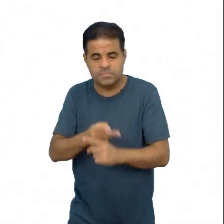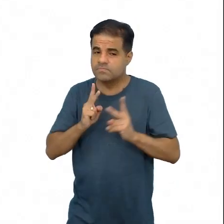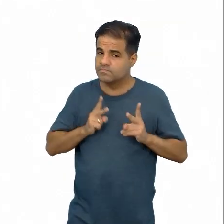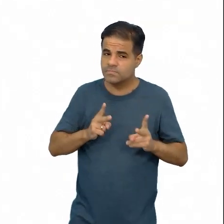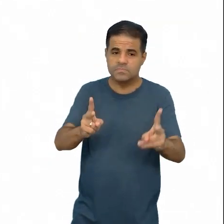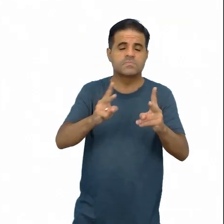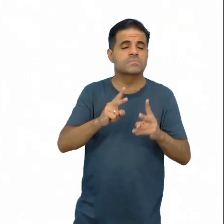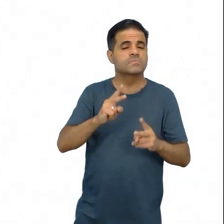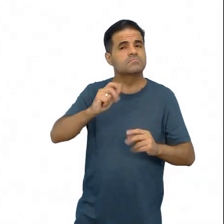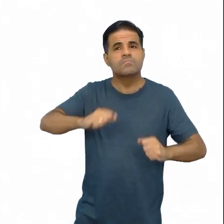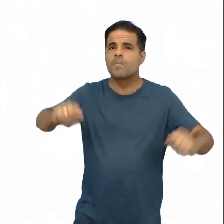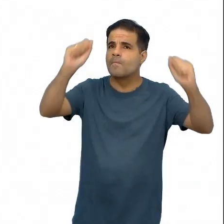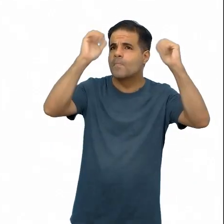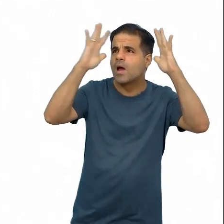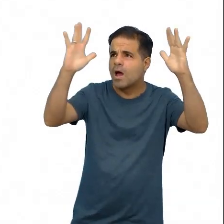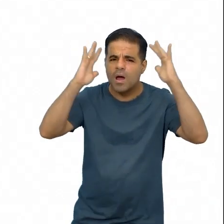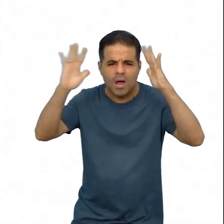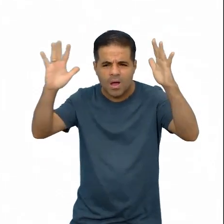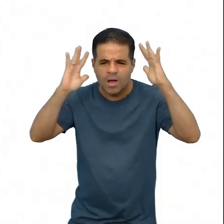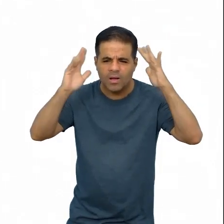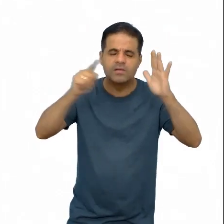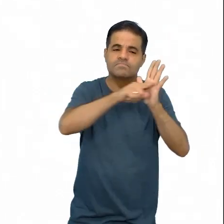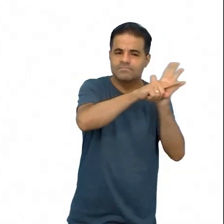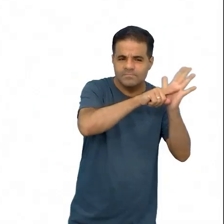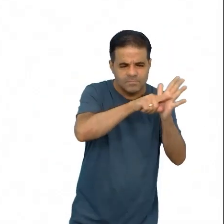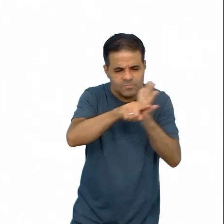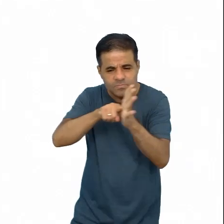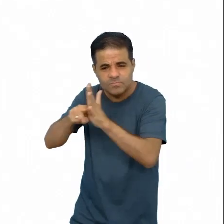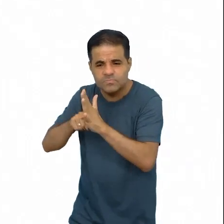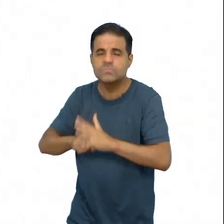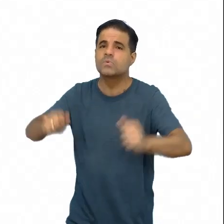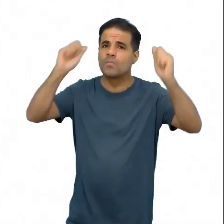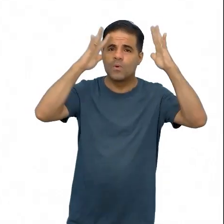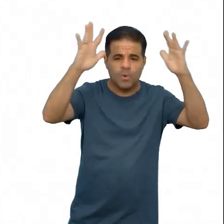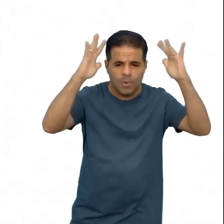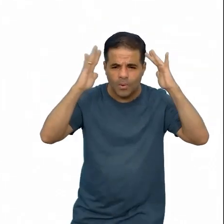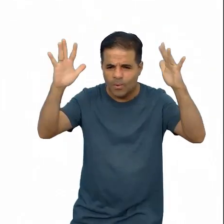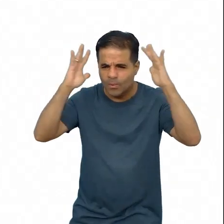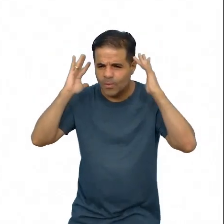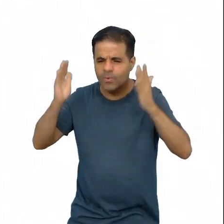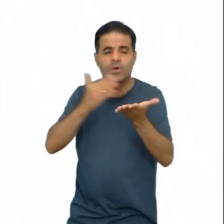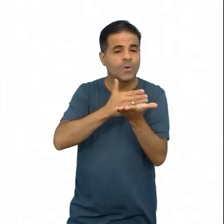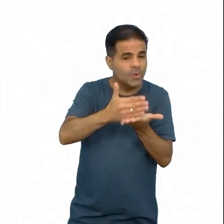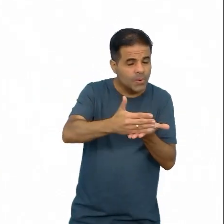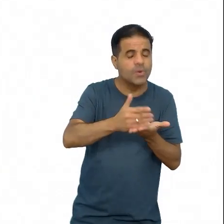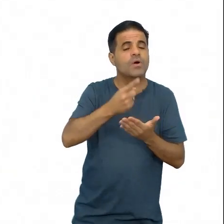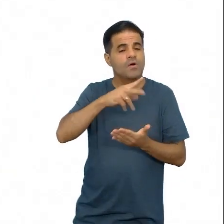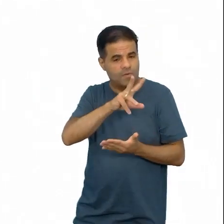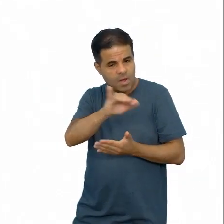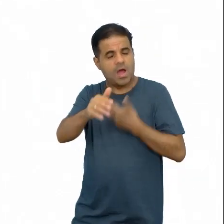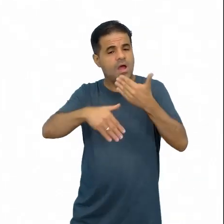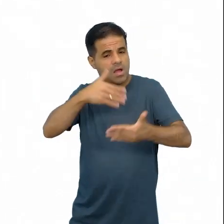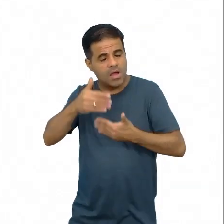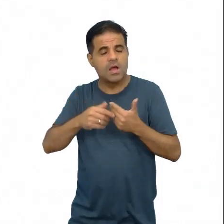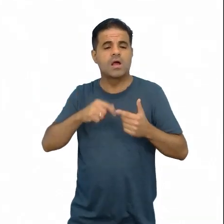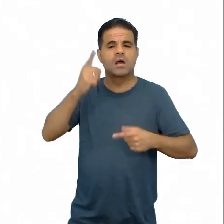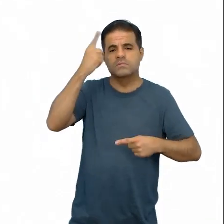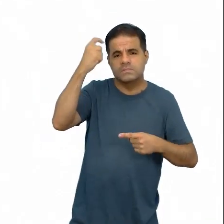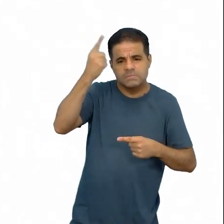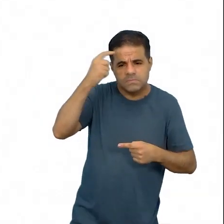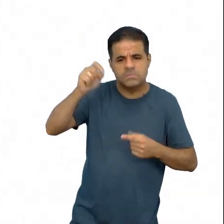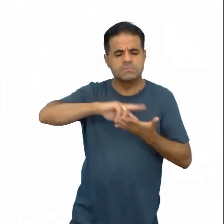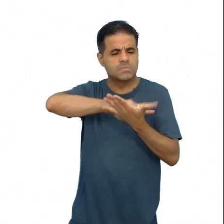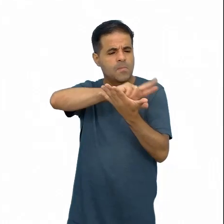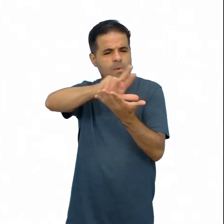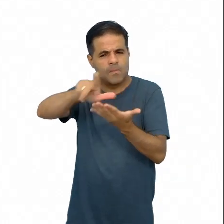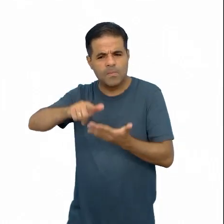a gente vai pensar nessa forma, vai analisar o tema gerador, refletir sobre o questionamento inicial, nós vamos realizar a chuva de ideias, o